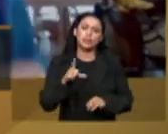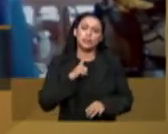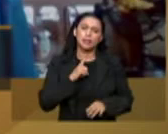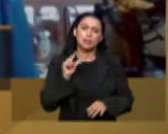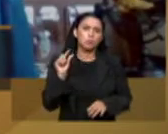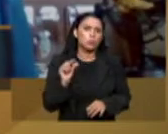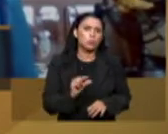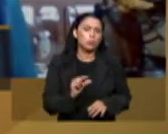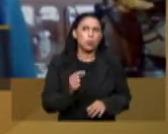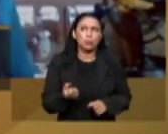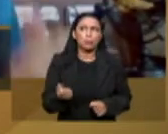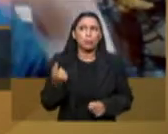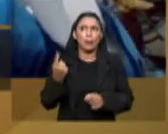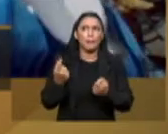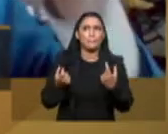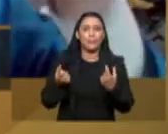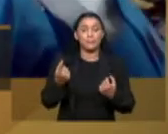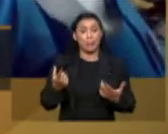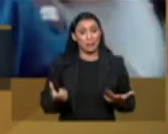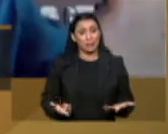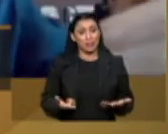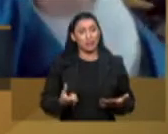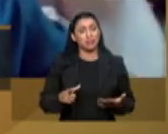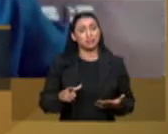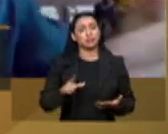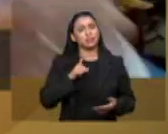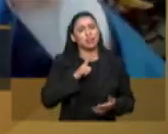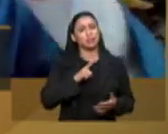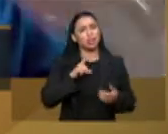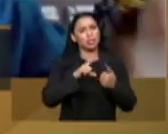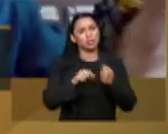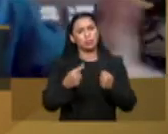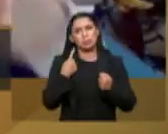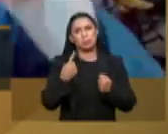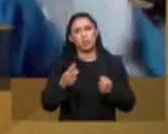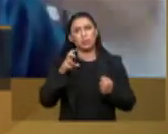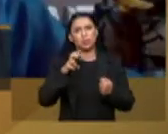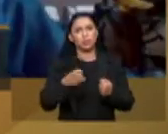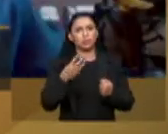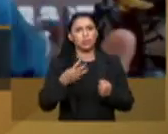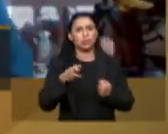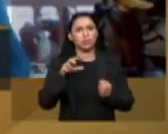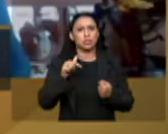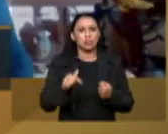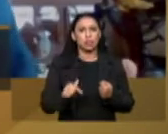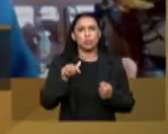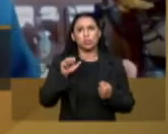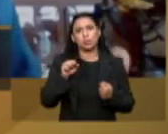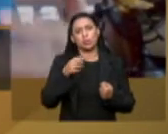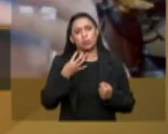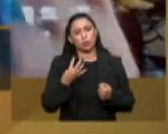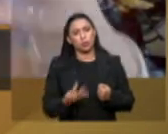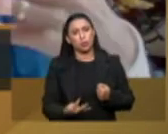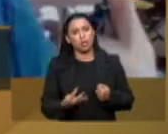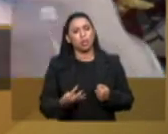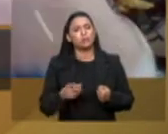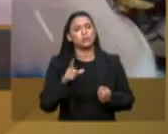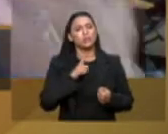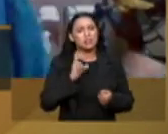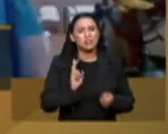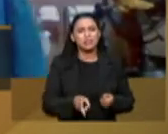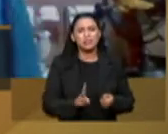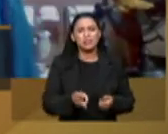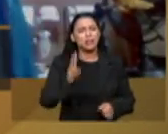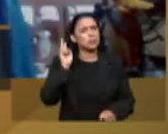pouquíssimas exceções a isso. Nós vamos passando desde o artigo 1º, 5º, 37, 84, onde sempre